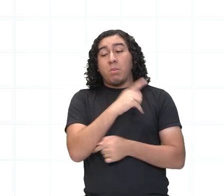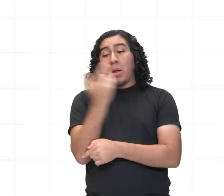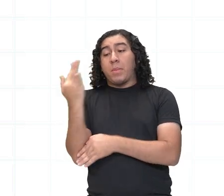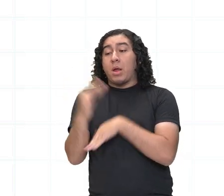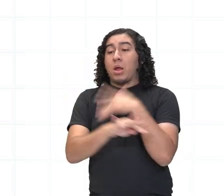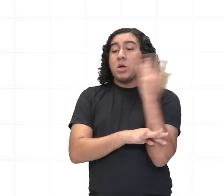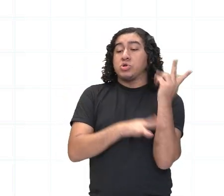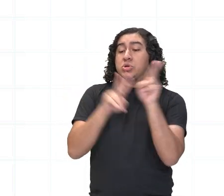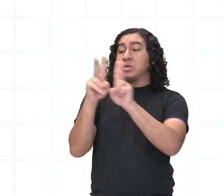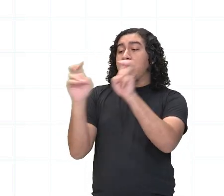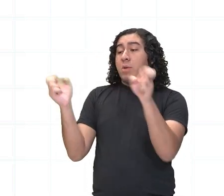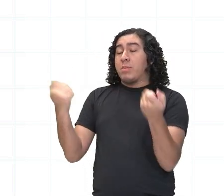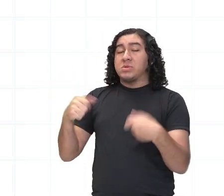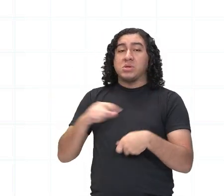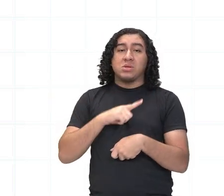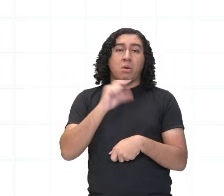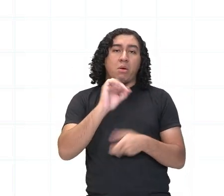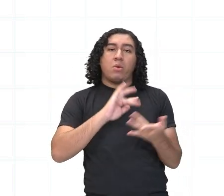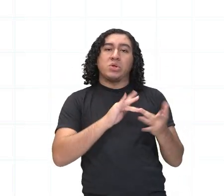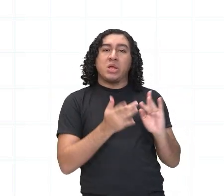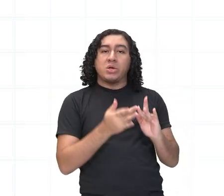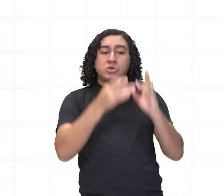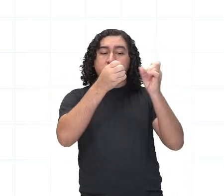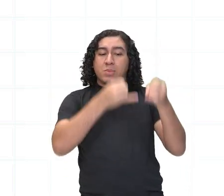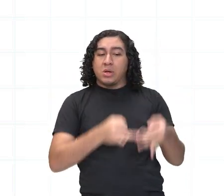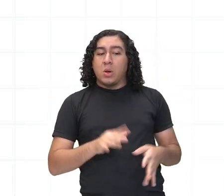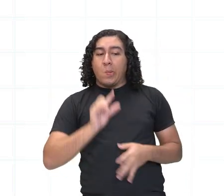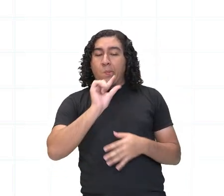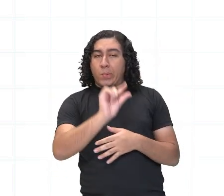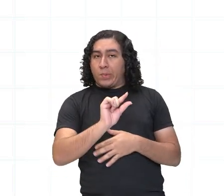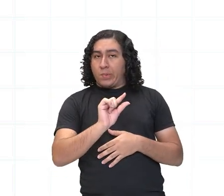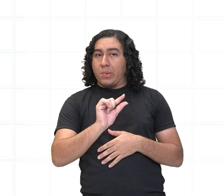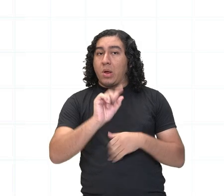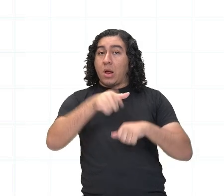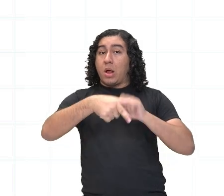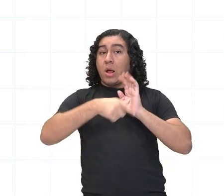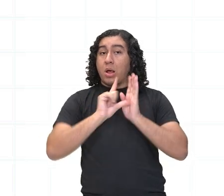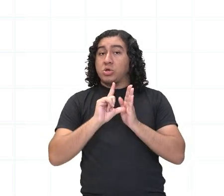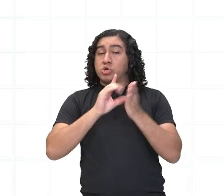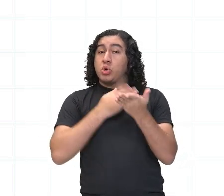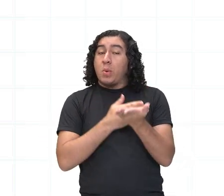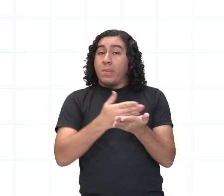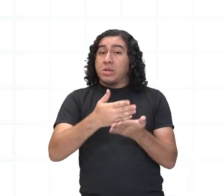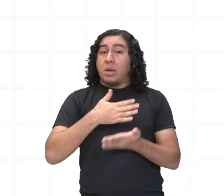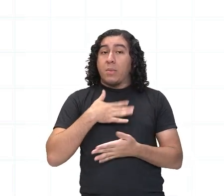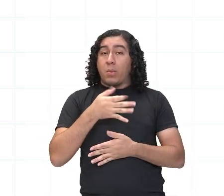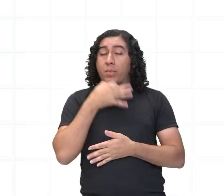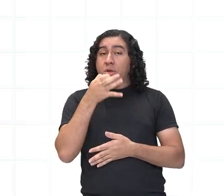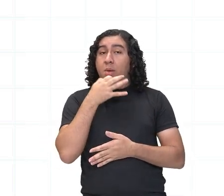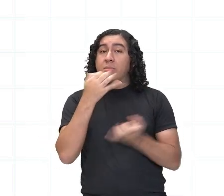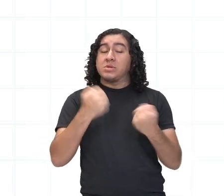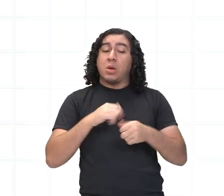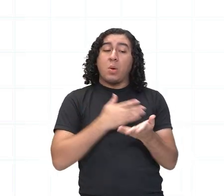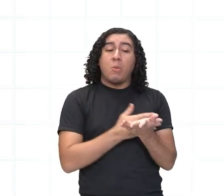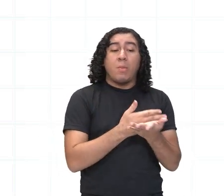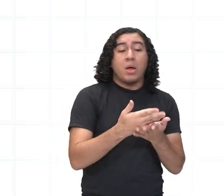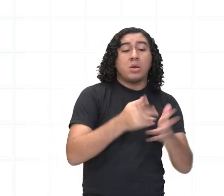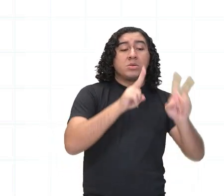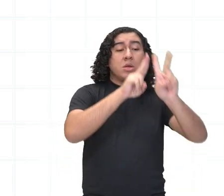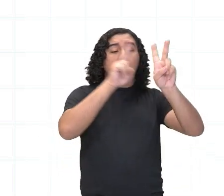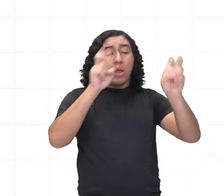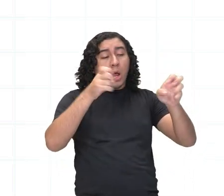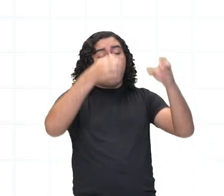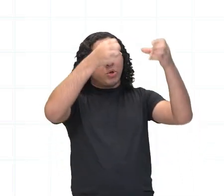eu preciso contextualizar um pouco antes de emitir a minha opinião. Preciso começar a falar sobre o